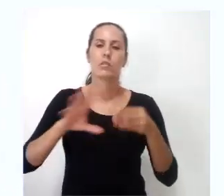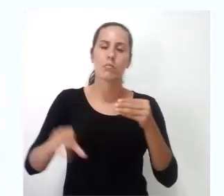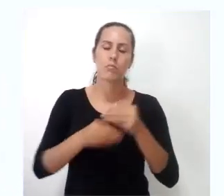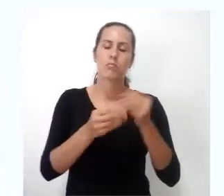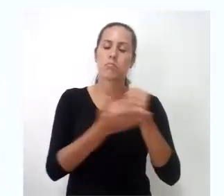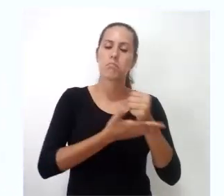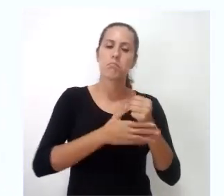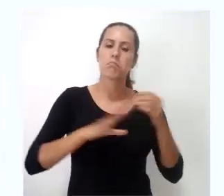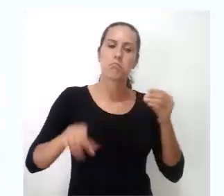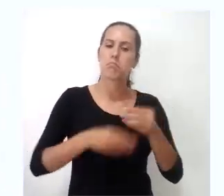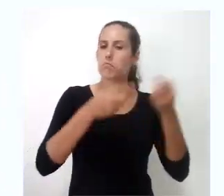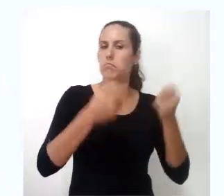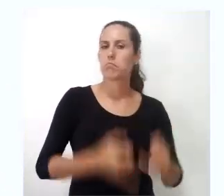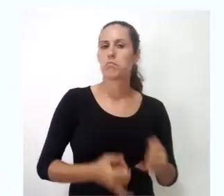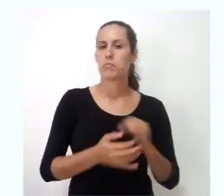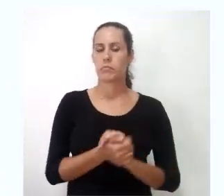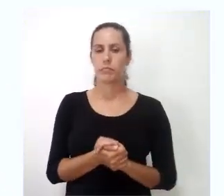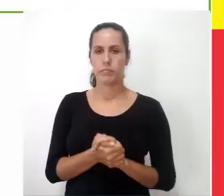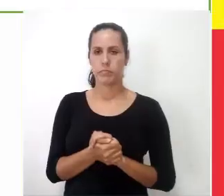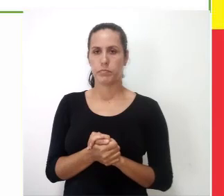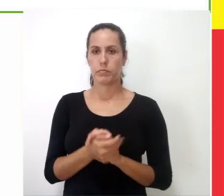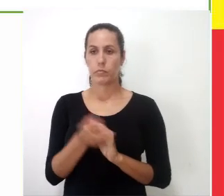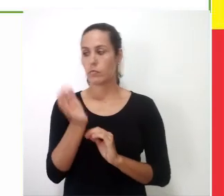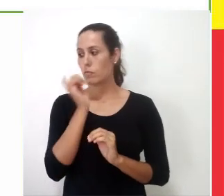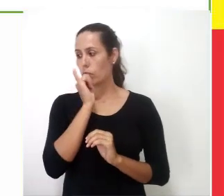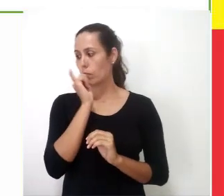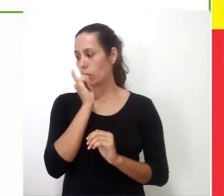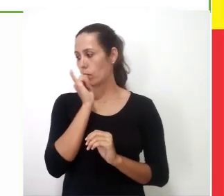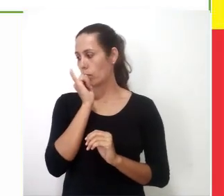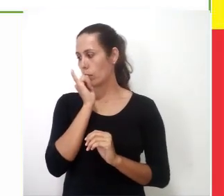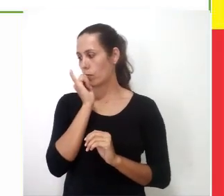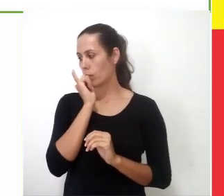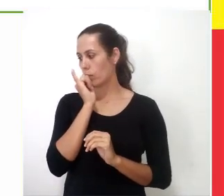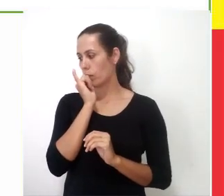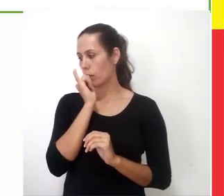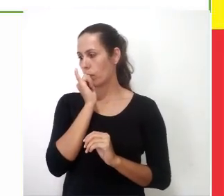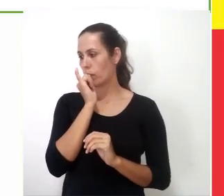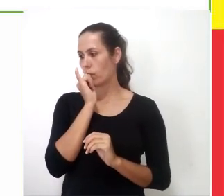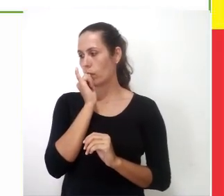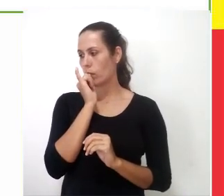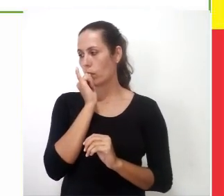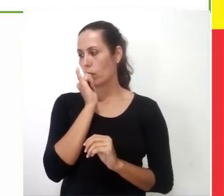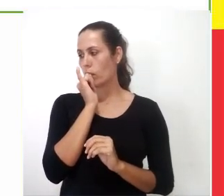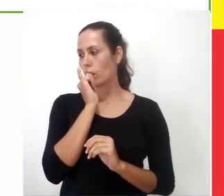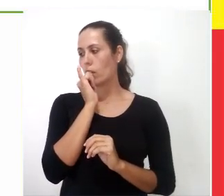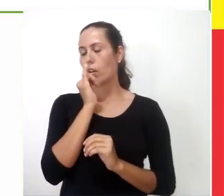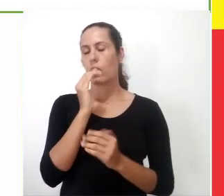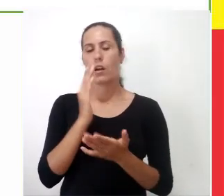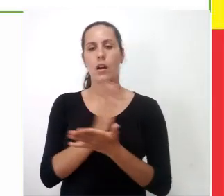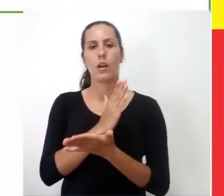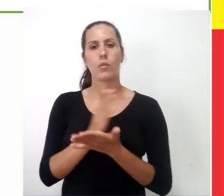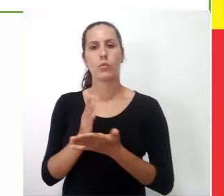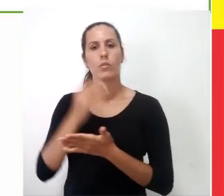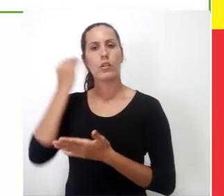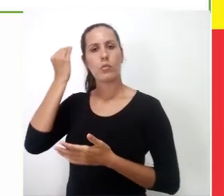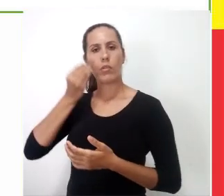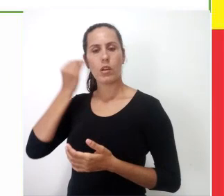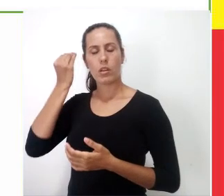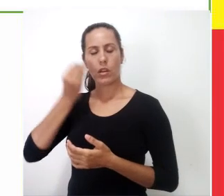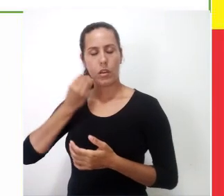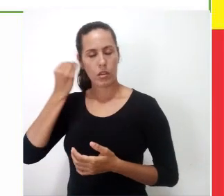fundamentada, certo? Então, por exemplificação, nós temos, vejam os exemplos de muitas